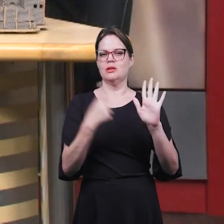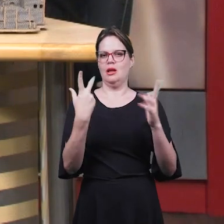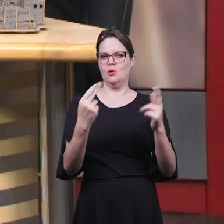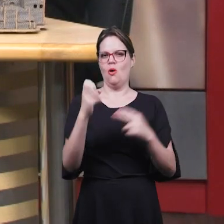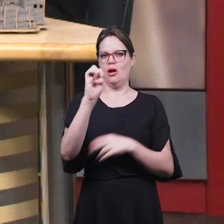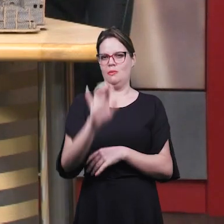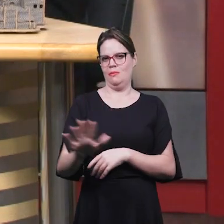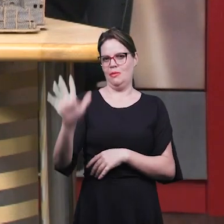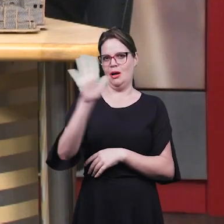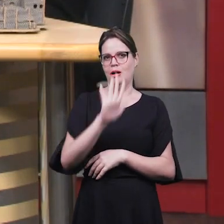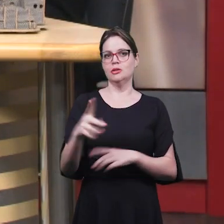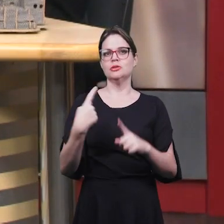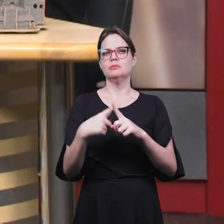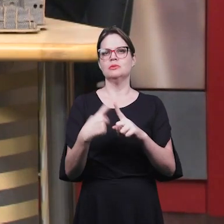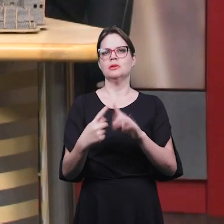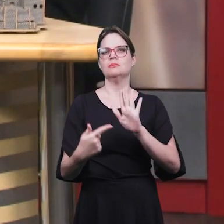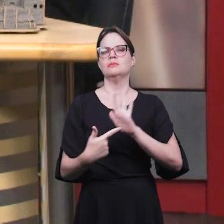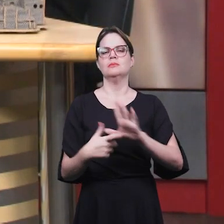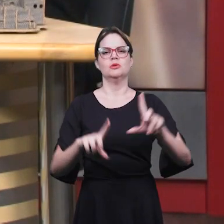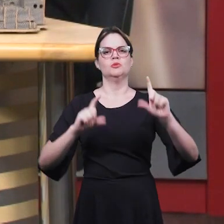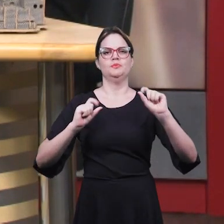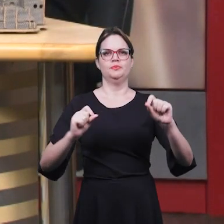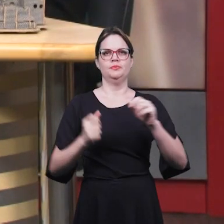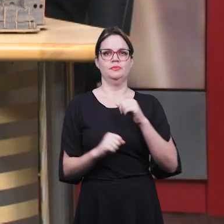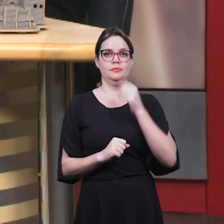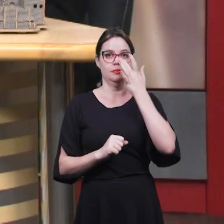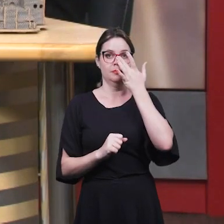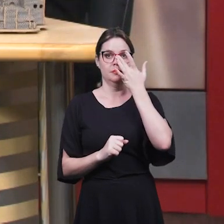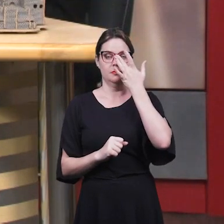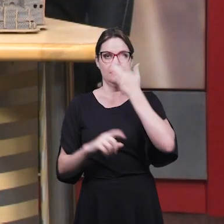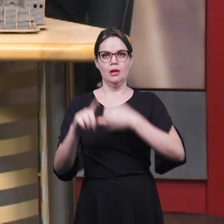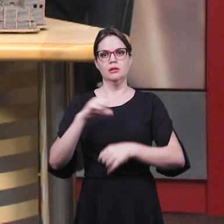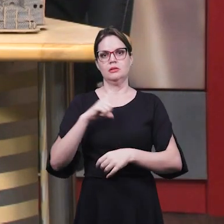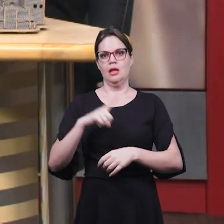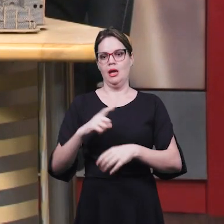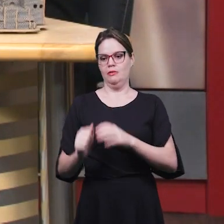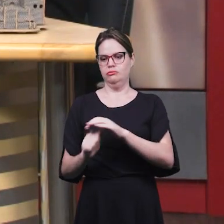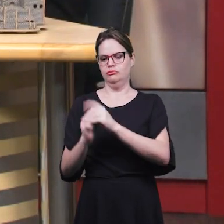aqui, que ela destaca aqui o túnel, aqui é a fonte de Giom.